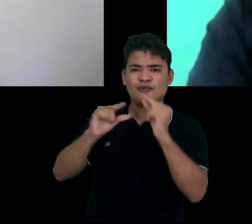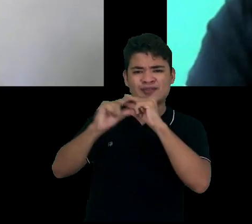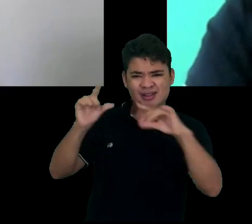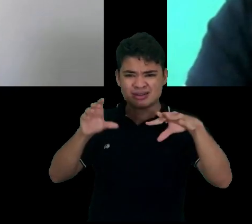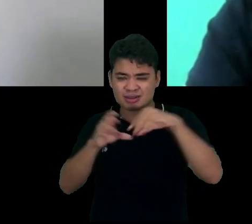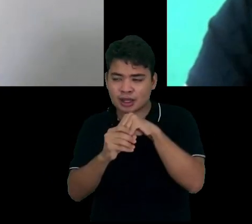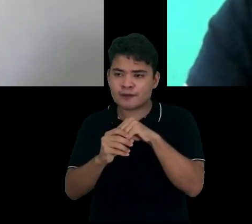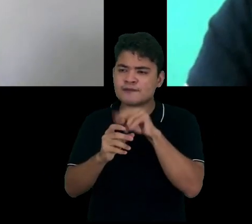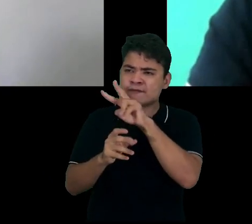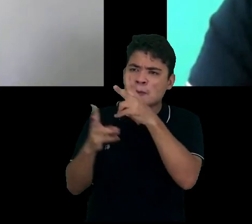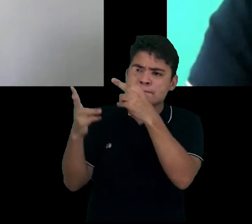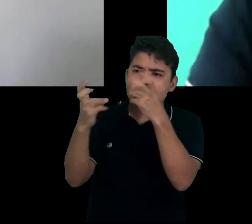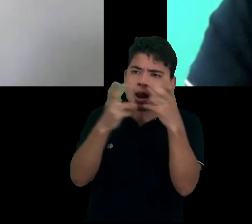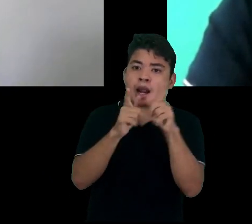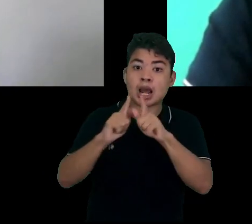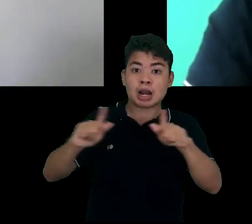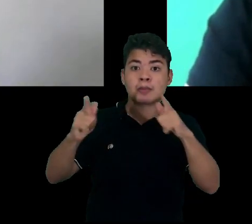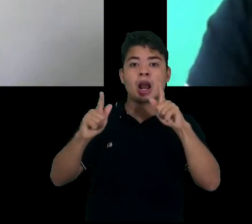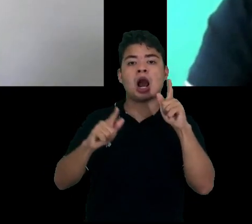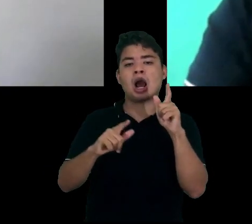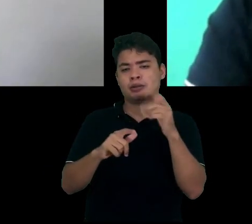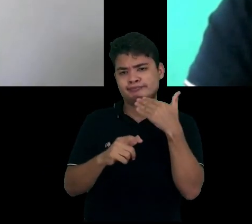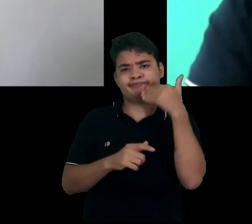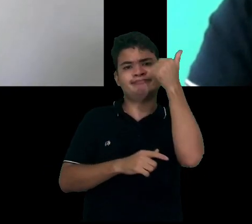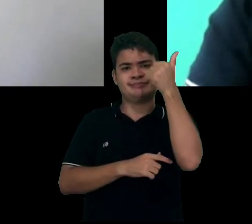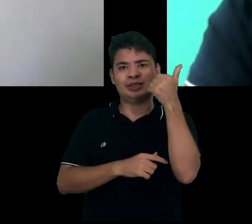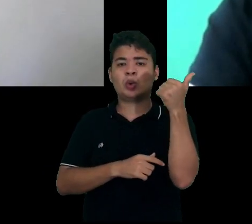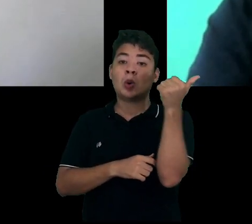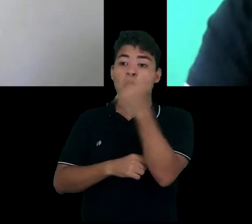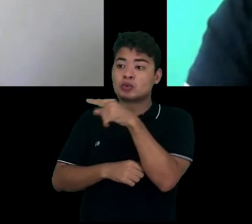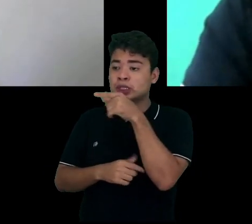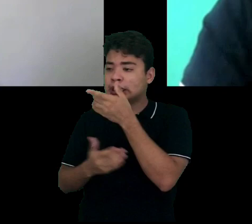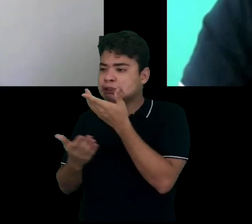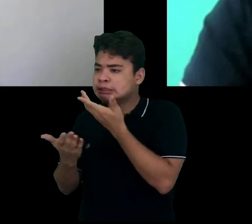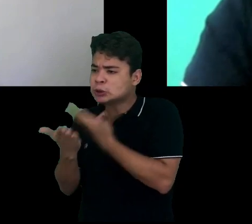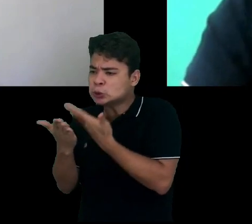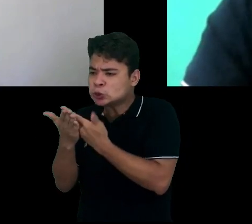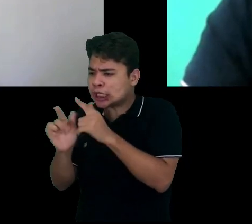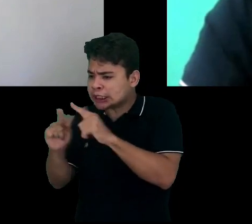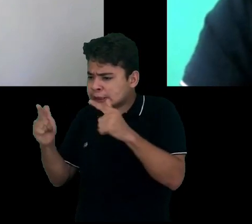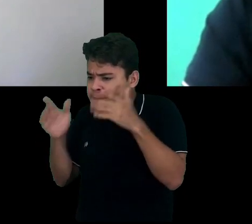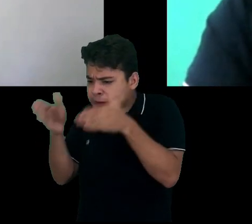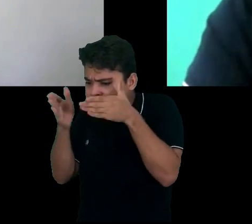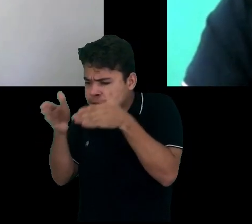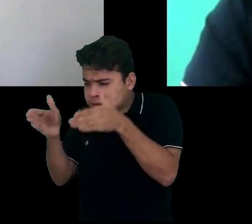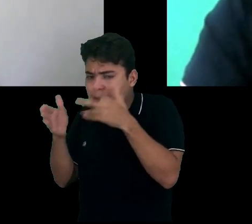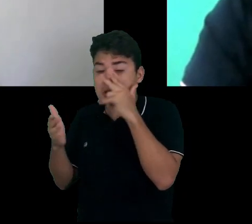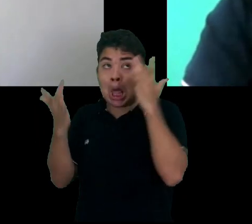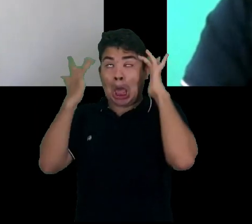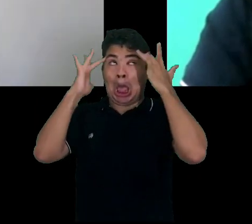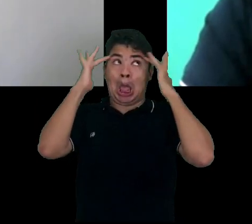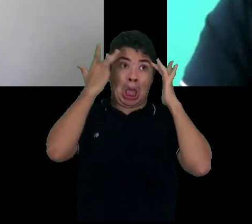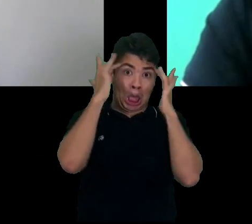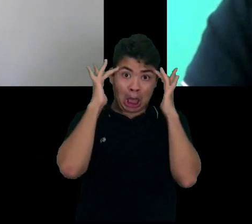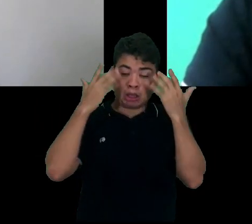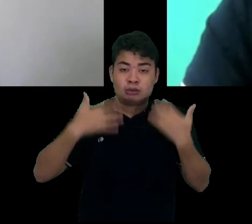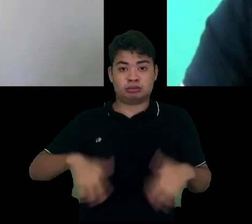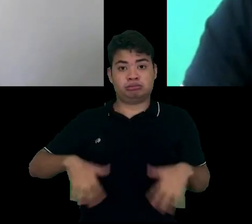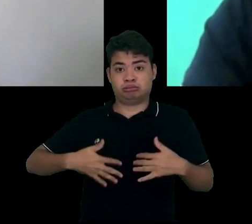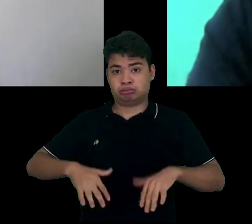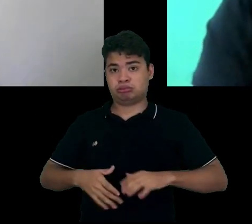textos, do que ficar estudando a gramática pura e ficar focado naquilo. Deixa a gente paranoico.